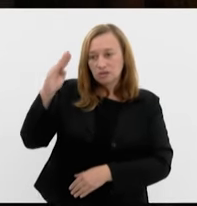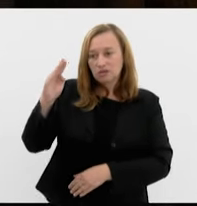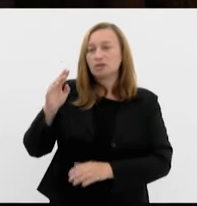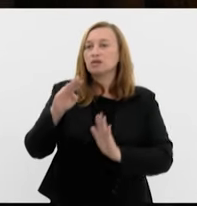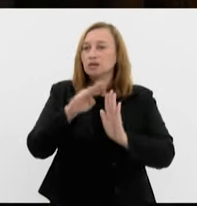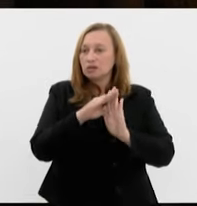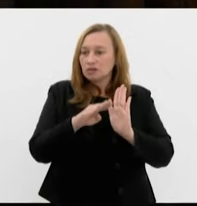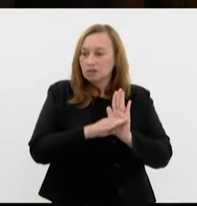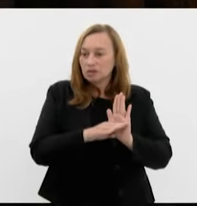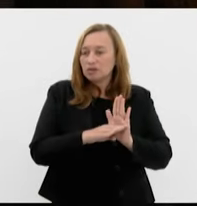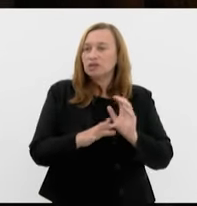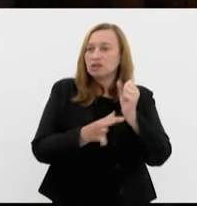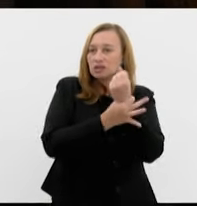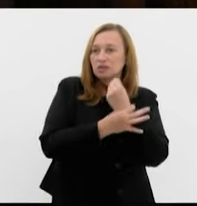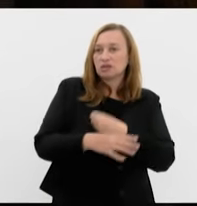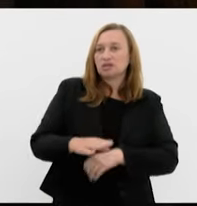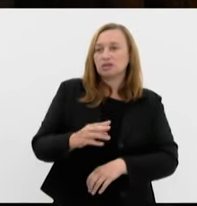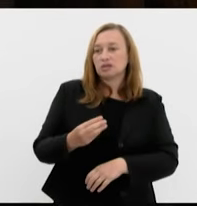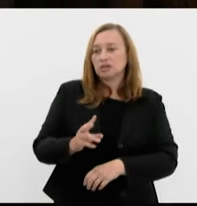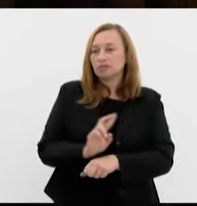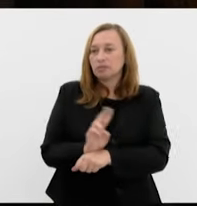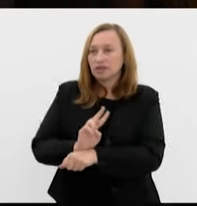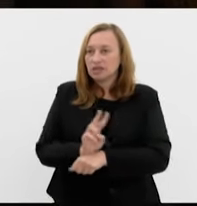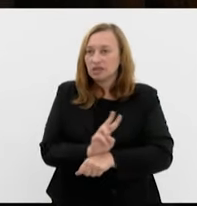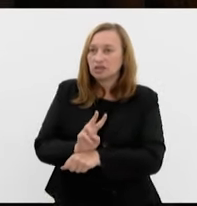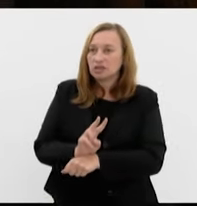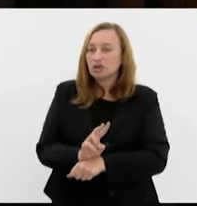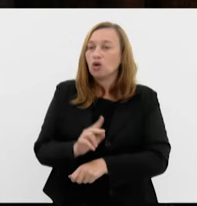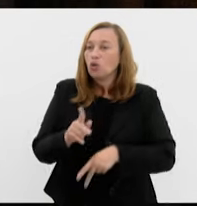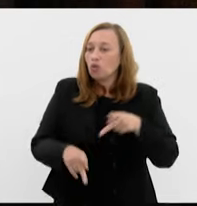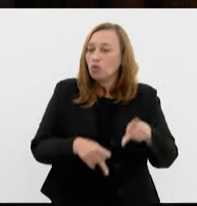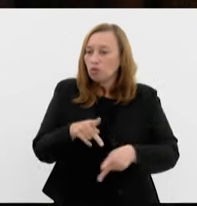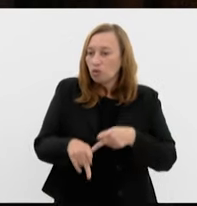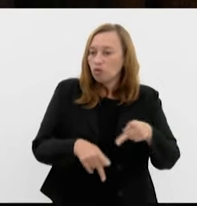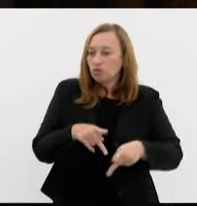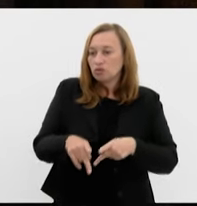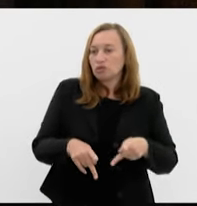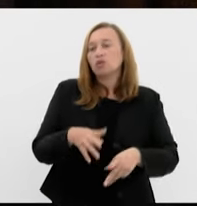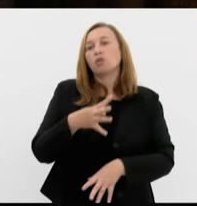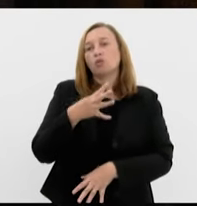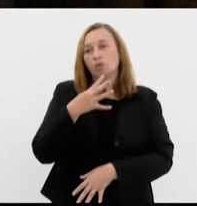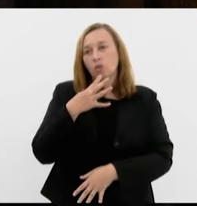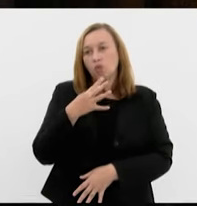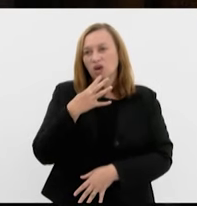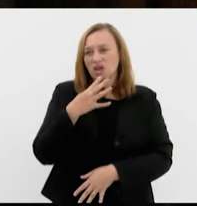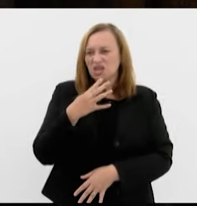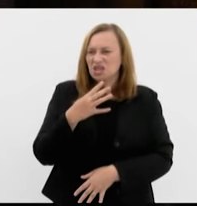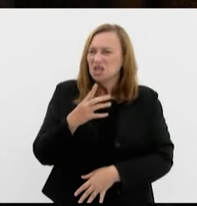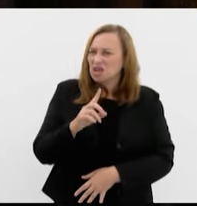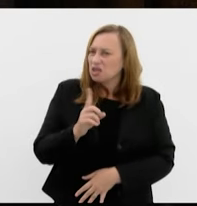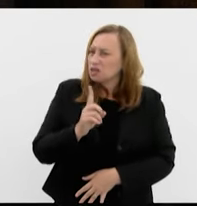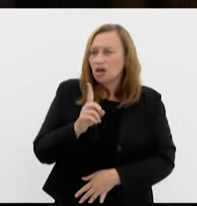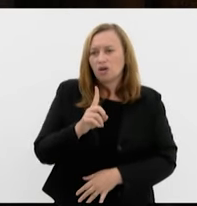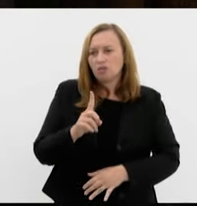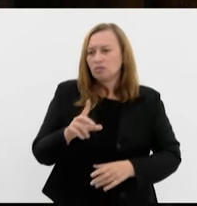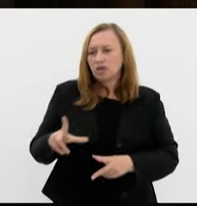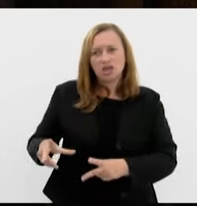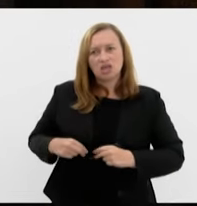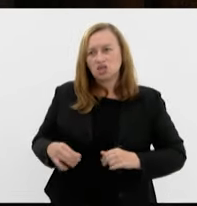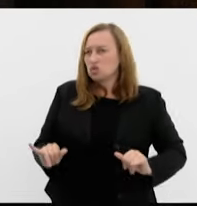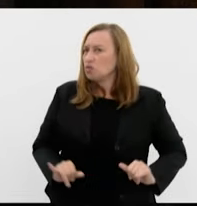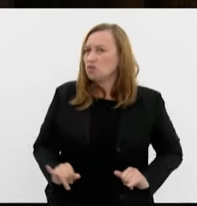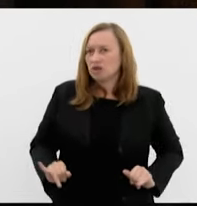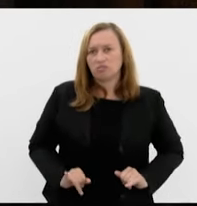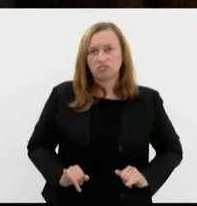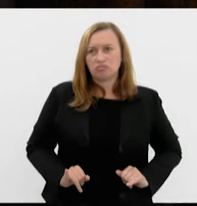o reconhecimento da população e que não merece sofrer qualquer tipo de ofensa